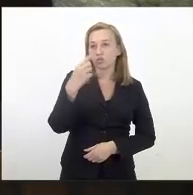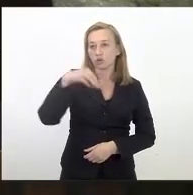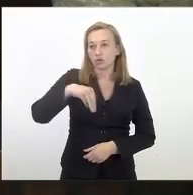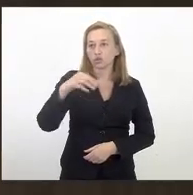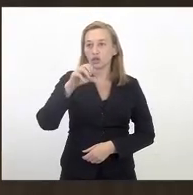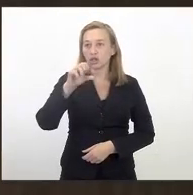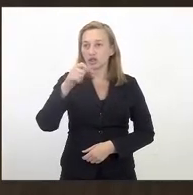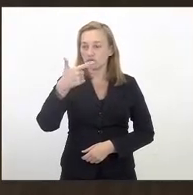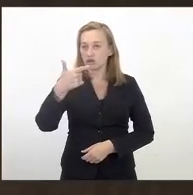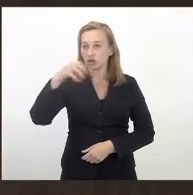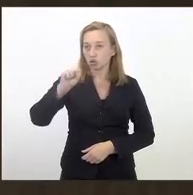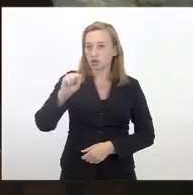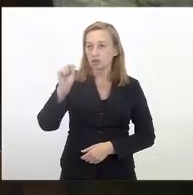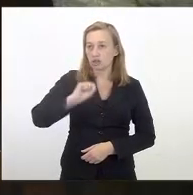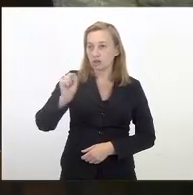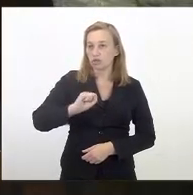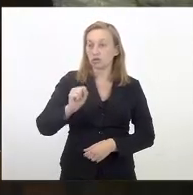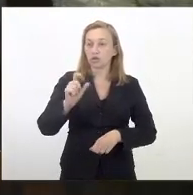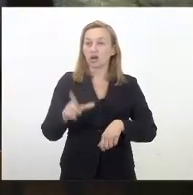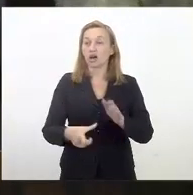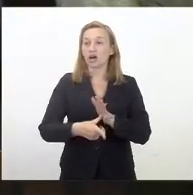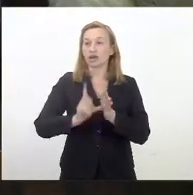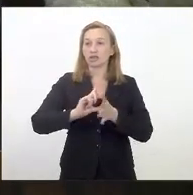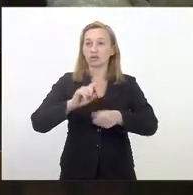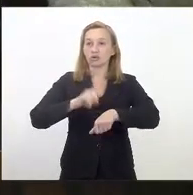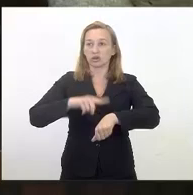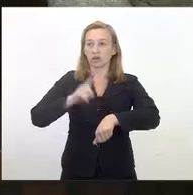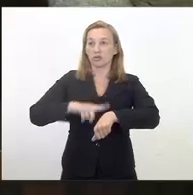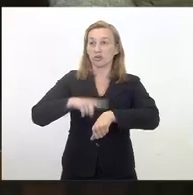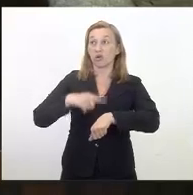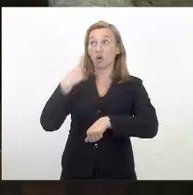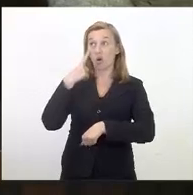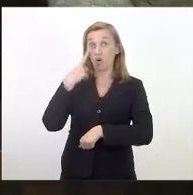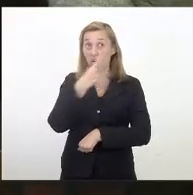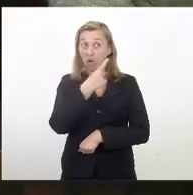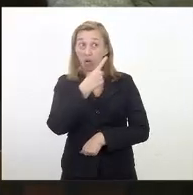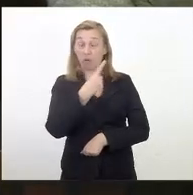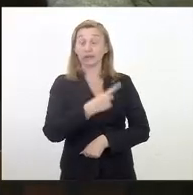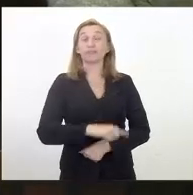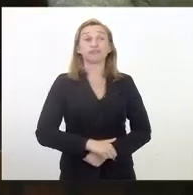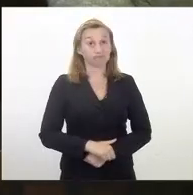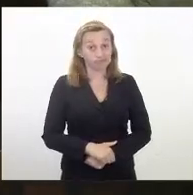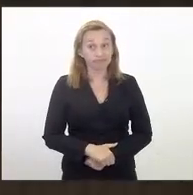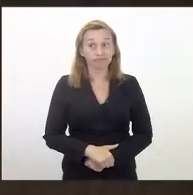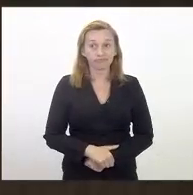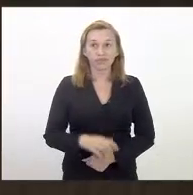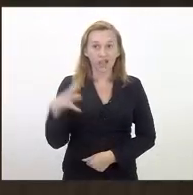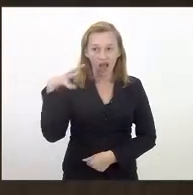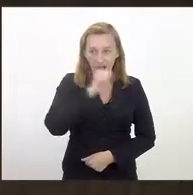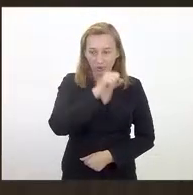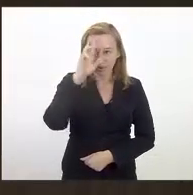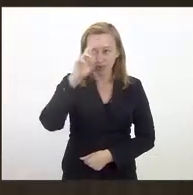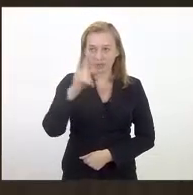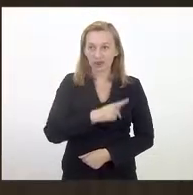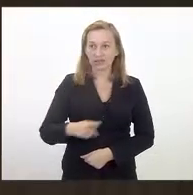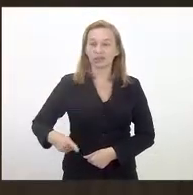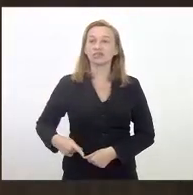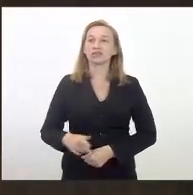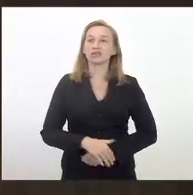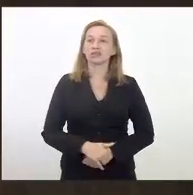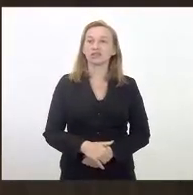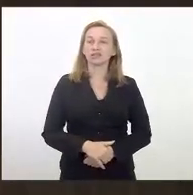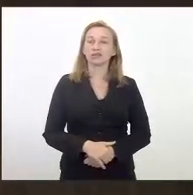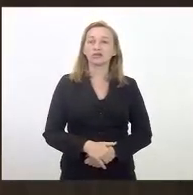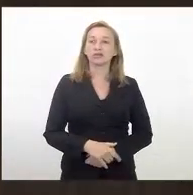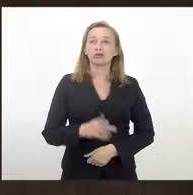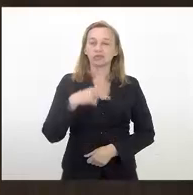mas antes do término do tempo regulamentar aqui agora precisão é muito rápido seu presidente só para